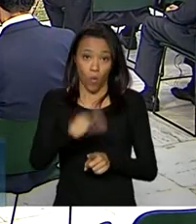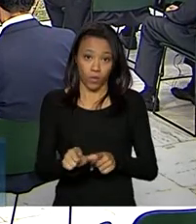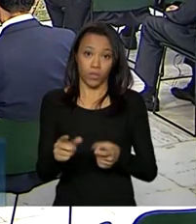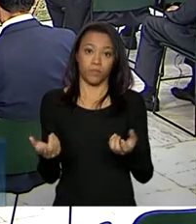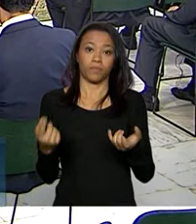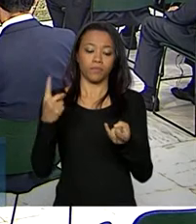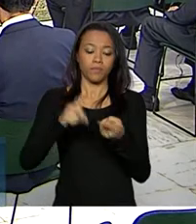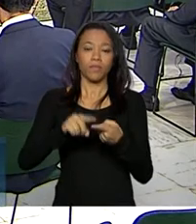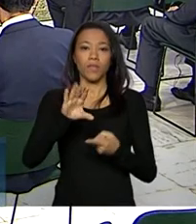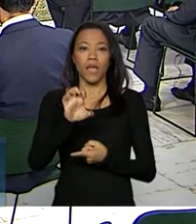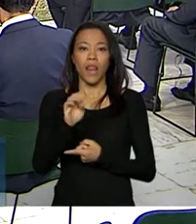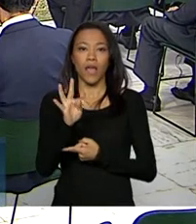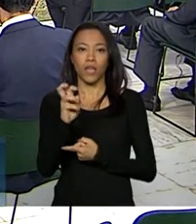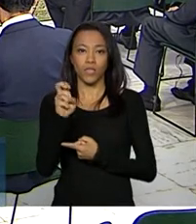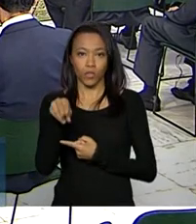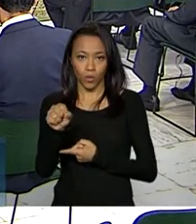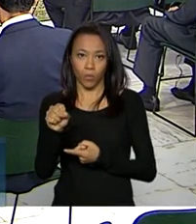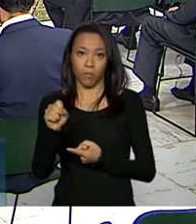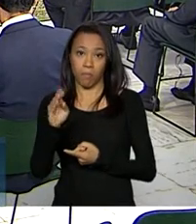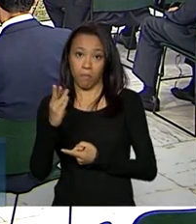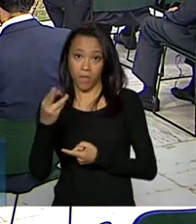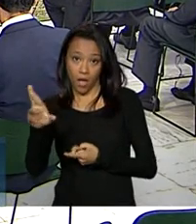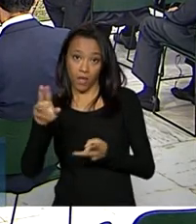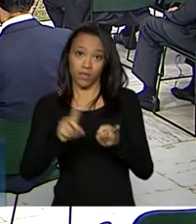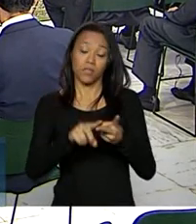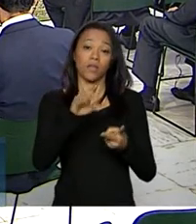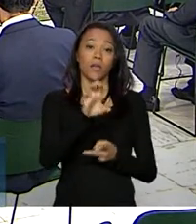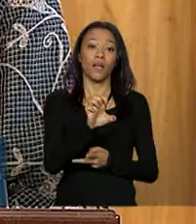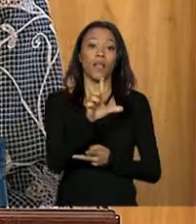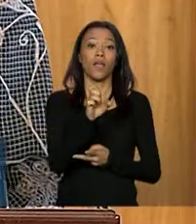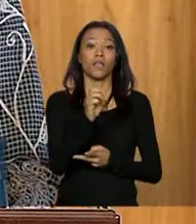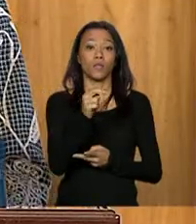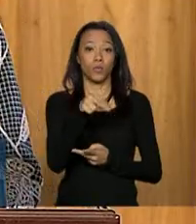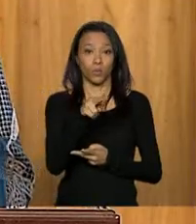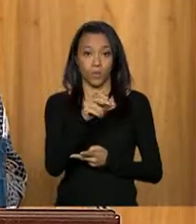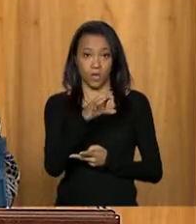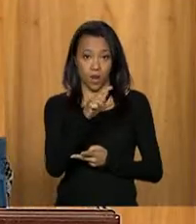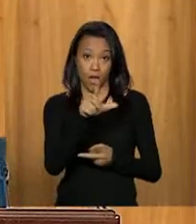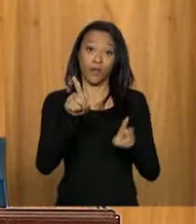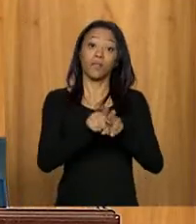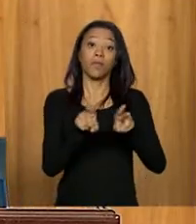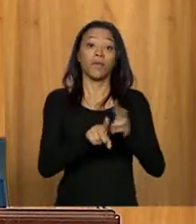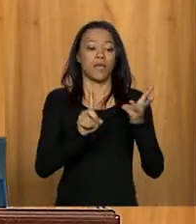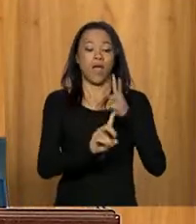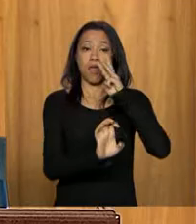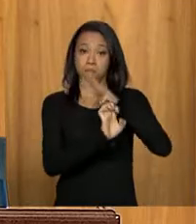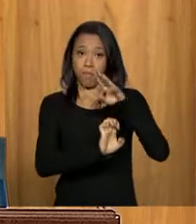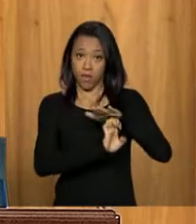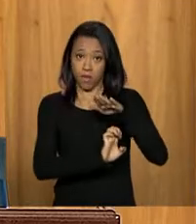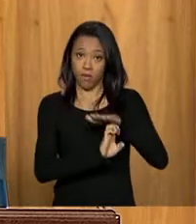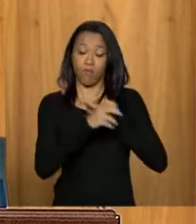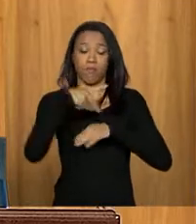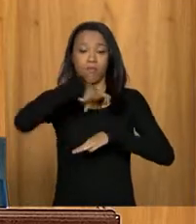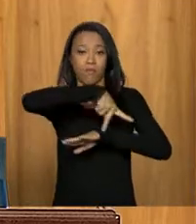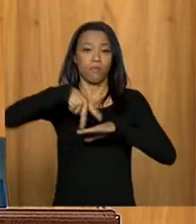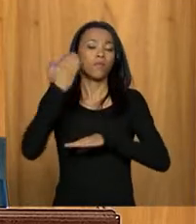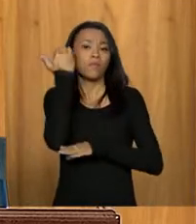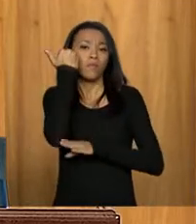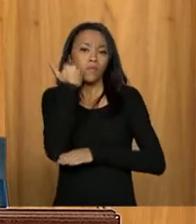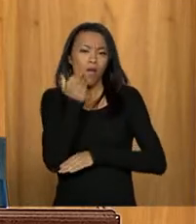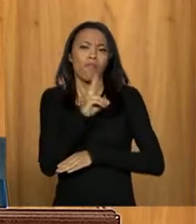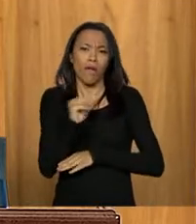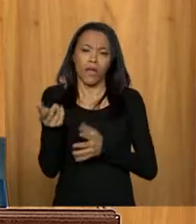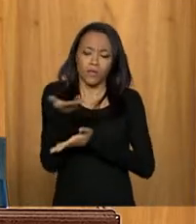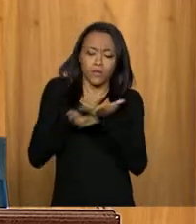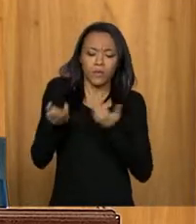Eletrobras, a Eletronuclear e a empresa coreana Capco, formalizada hoje, permitirá um intercâmbio de